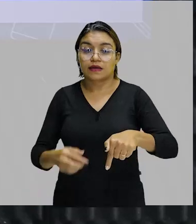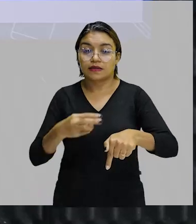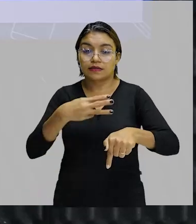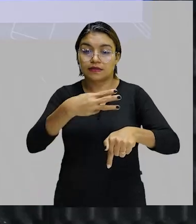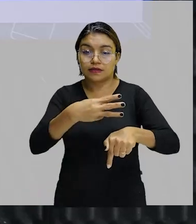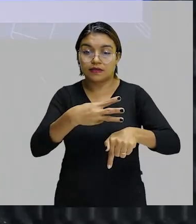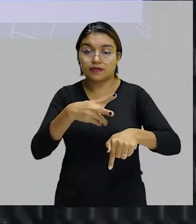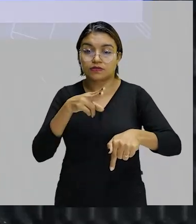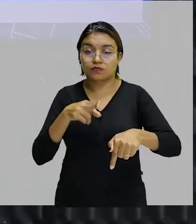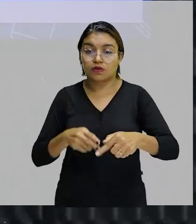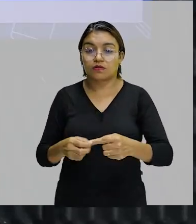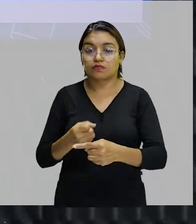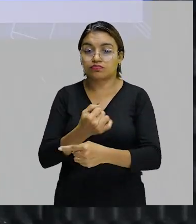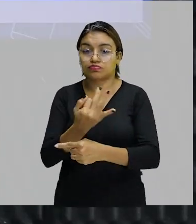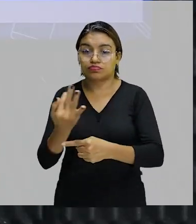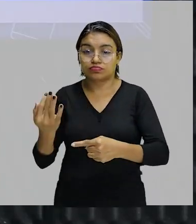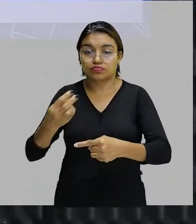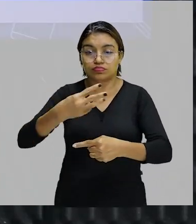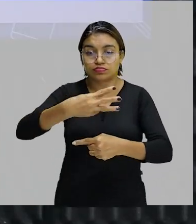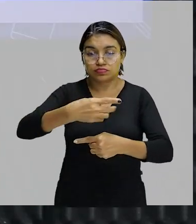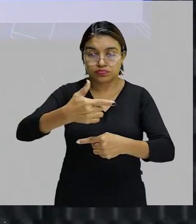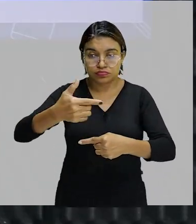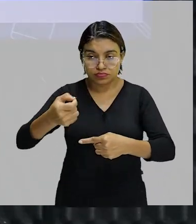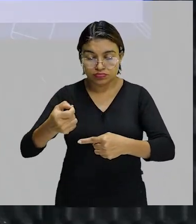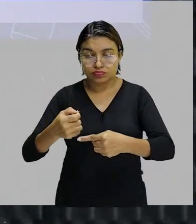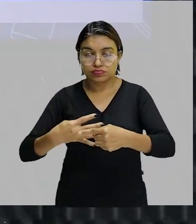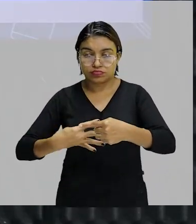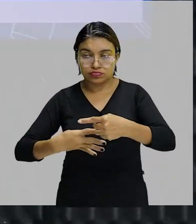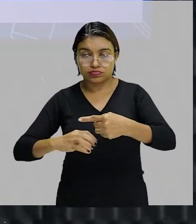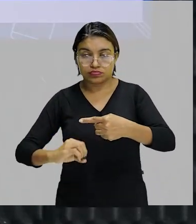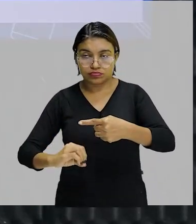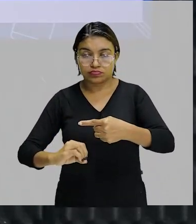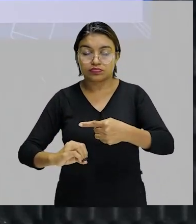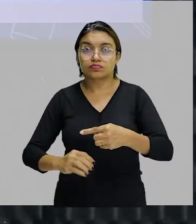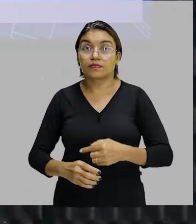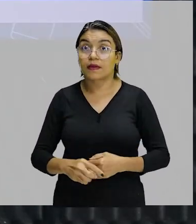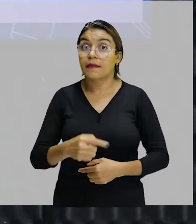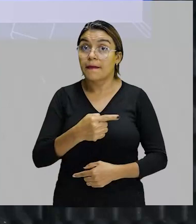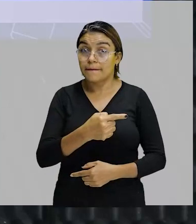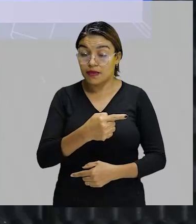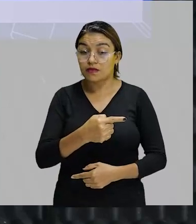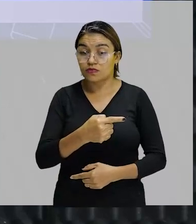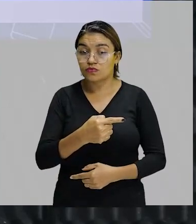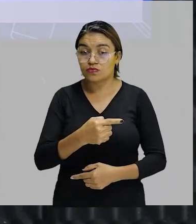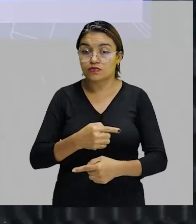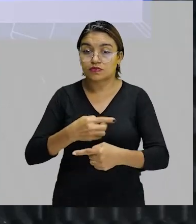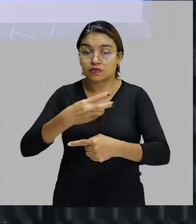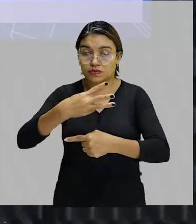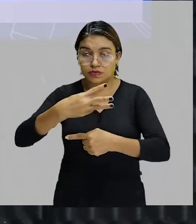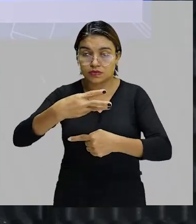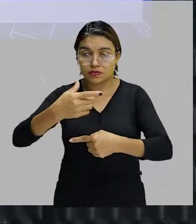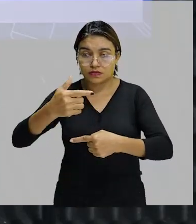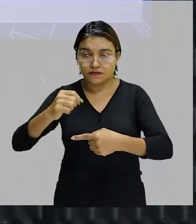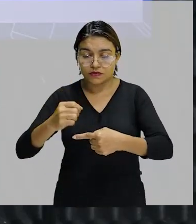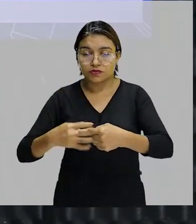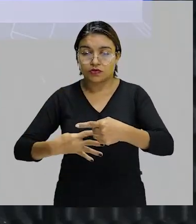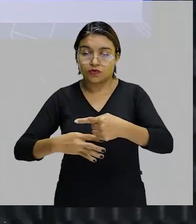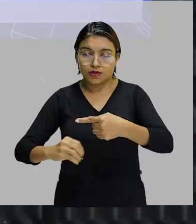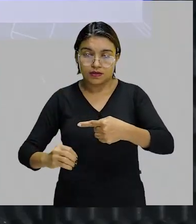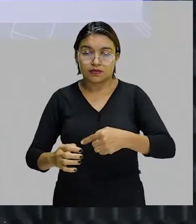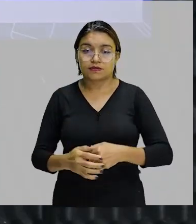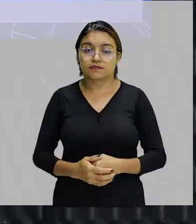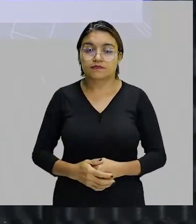a operação inversa, portanto, dividindo, e nós temos Q elevado à terceira igual a menos 320 dividido por 40.